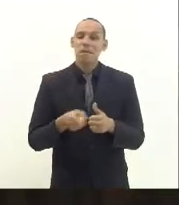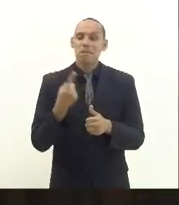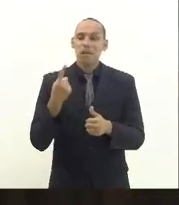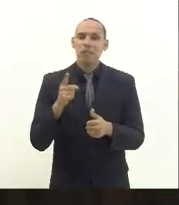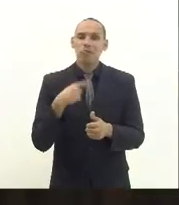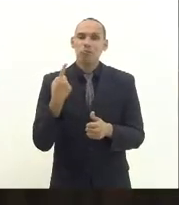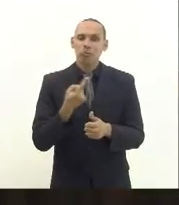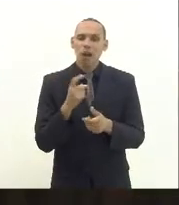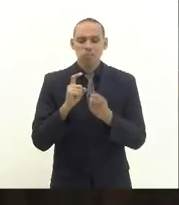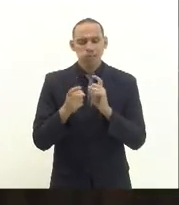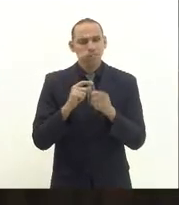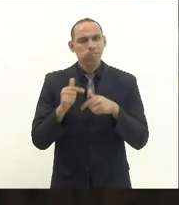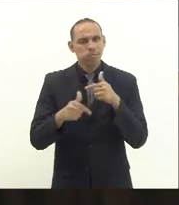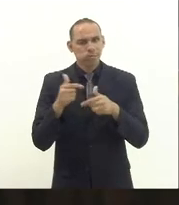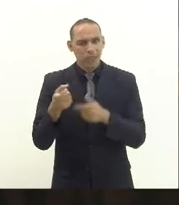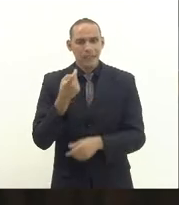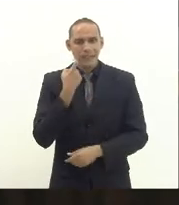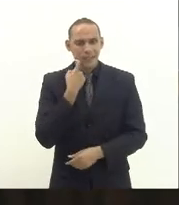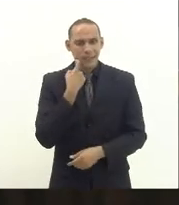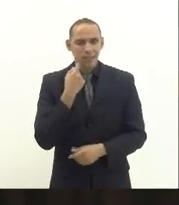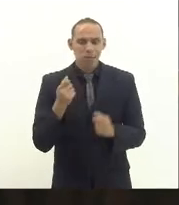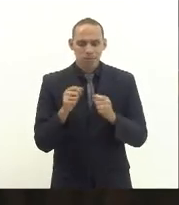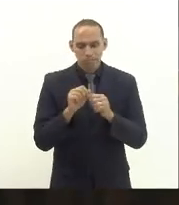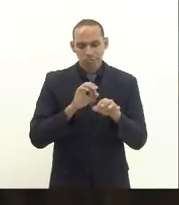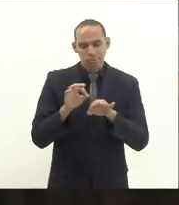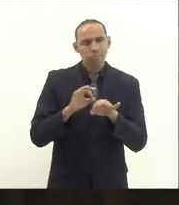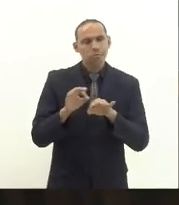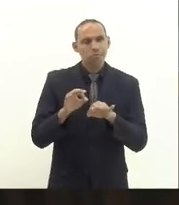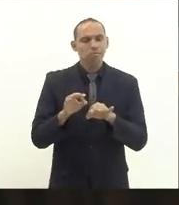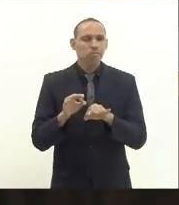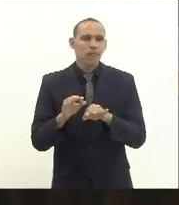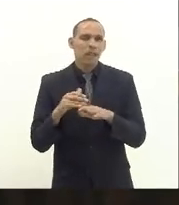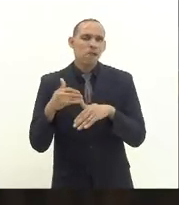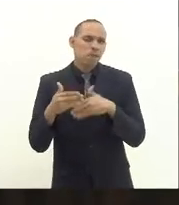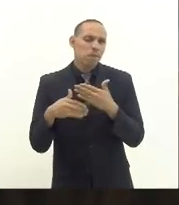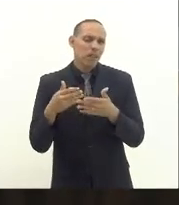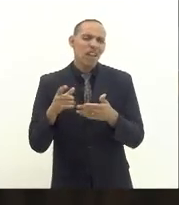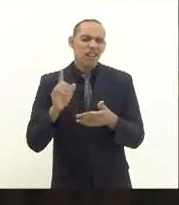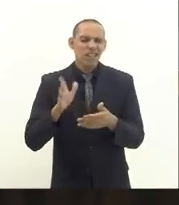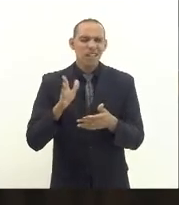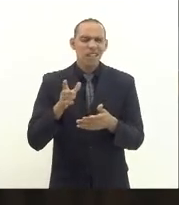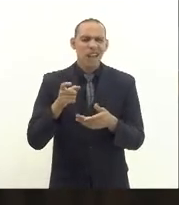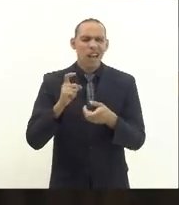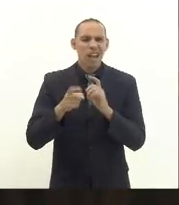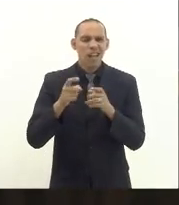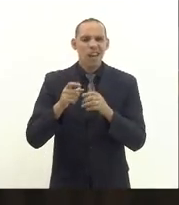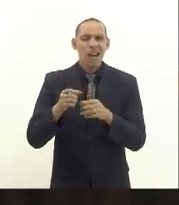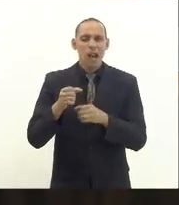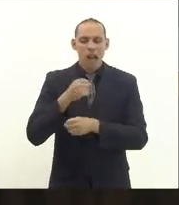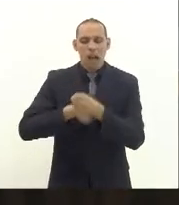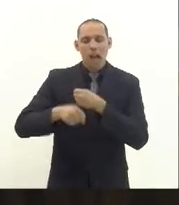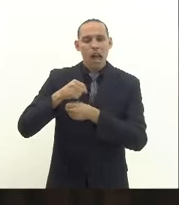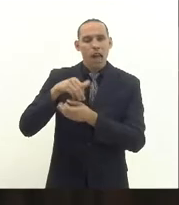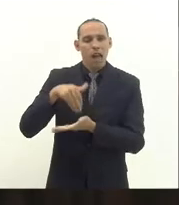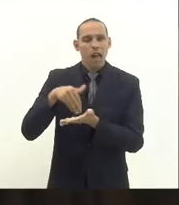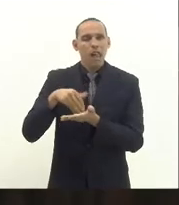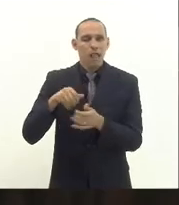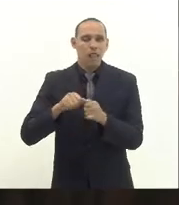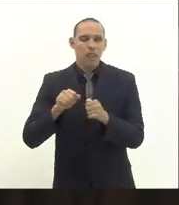nós fizemos uma reunião de trabalho na sexta-feira dando sequência aquela reunião no final do ano passado